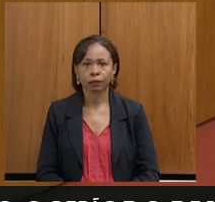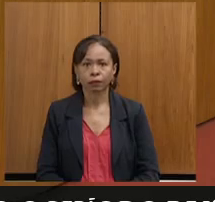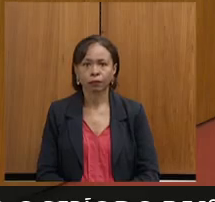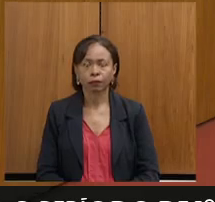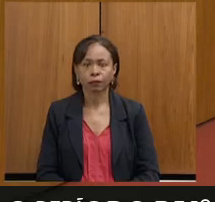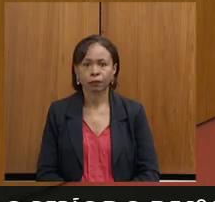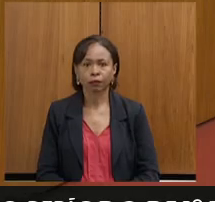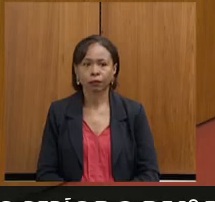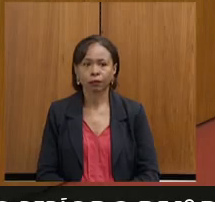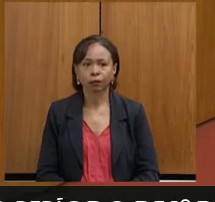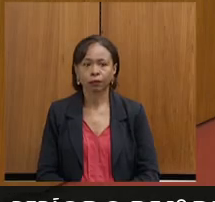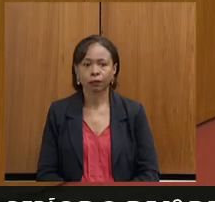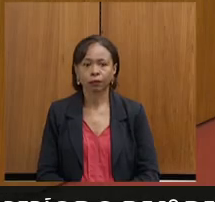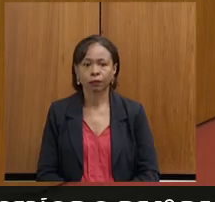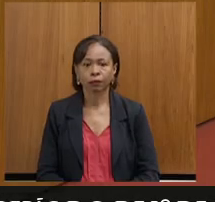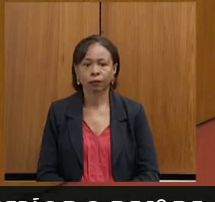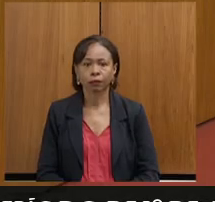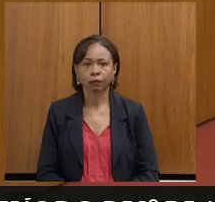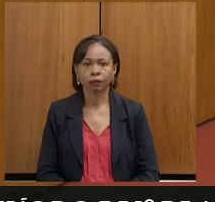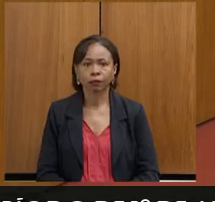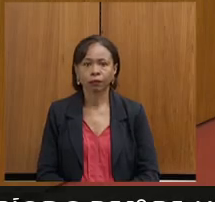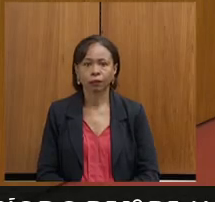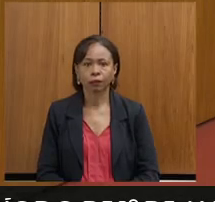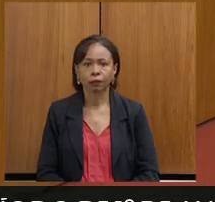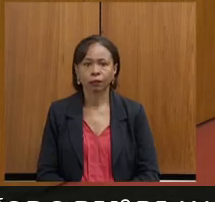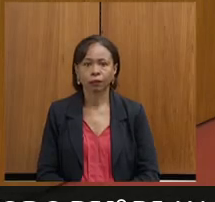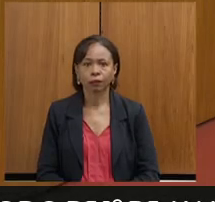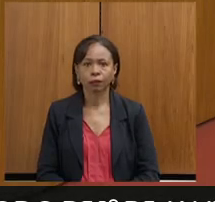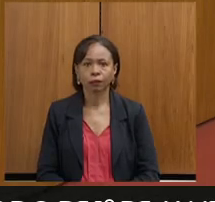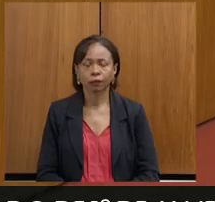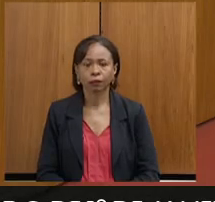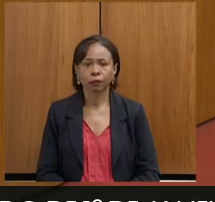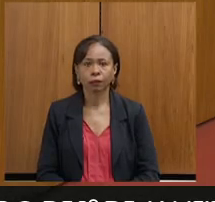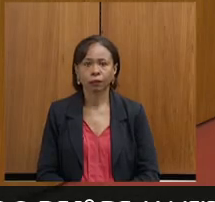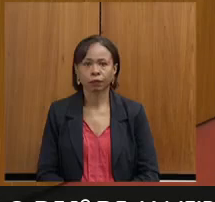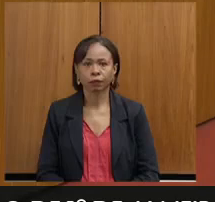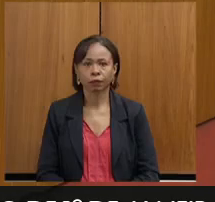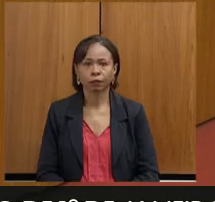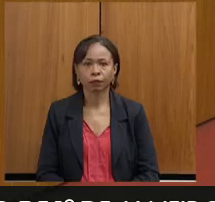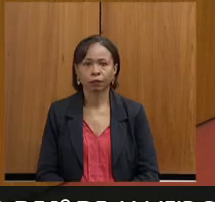E aí E aí oi oi